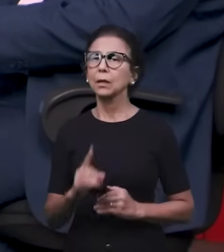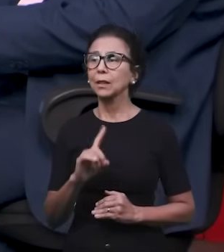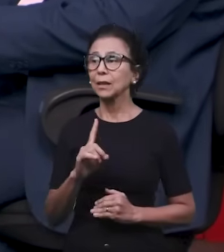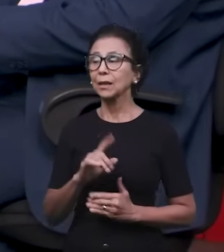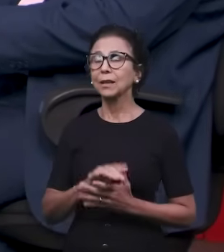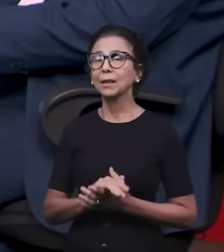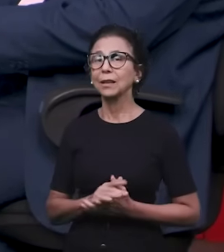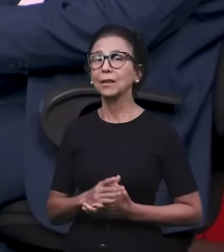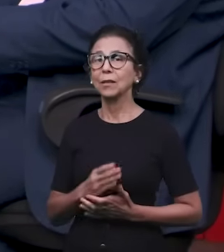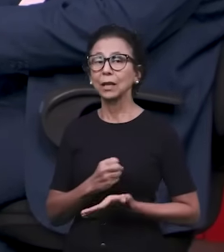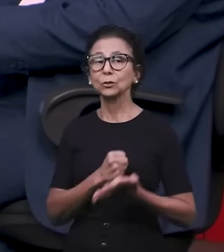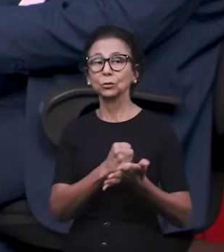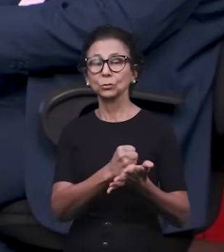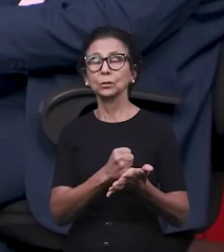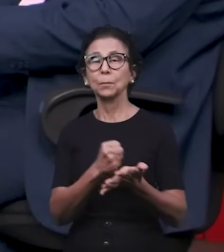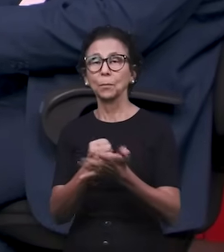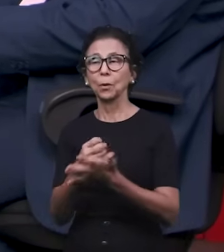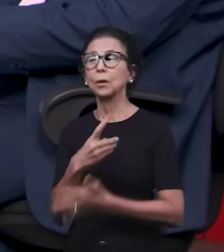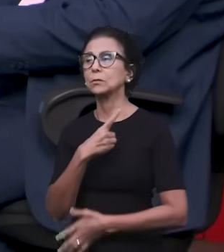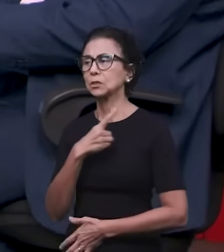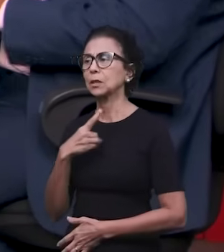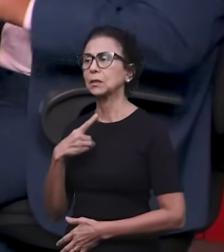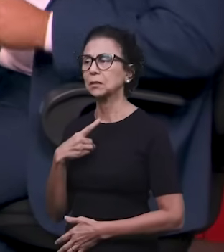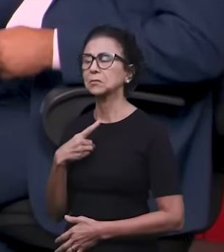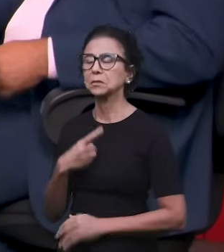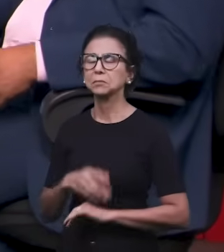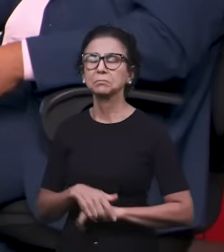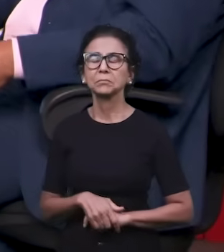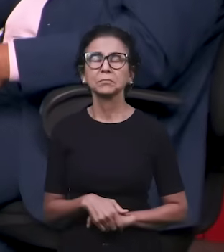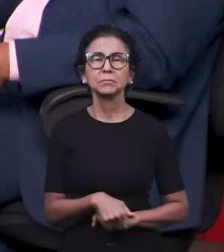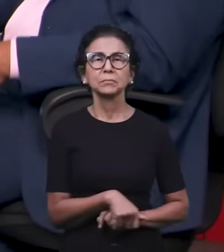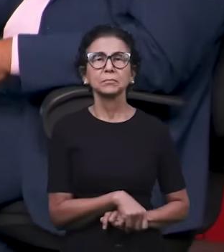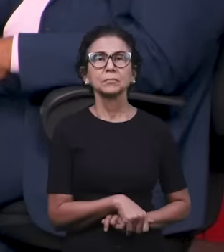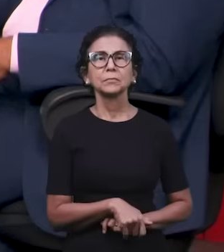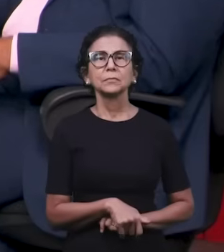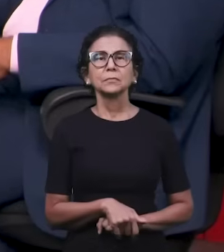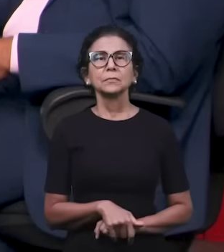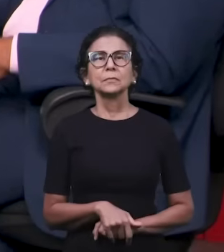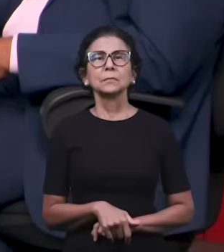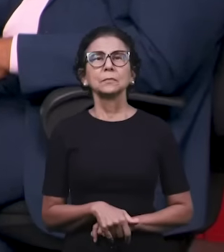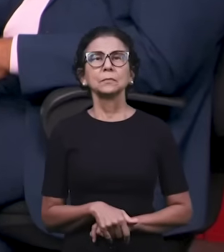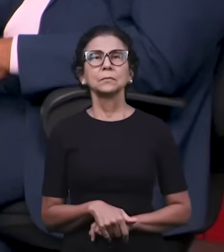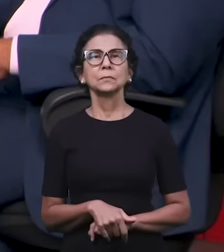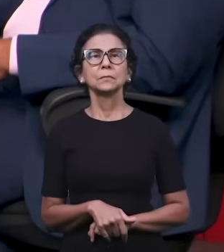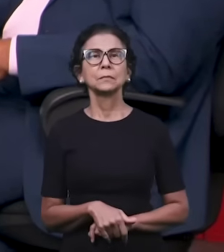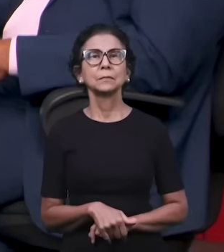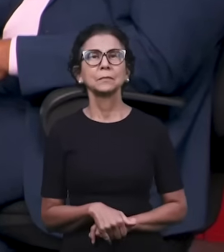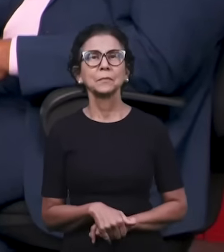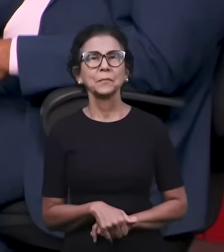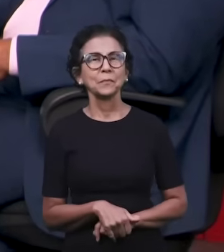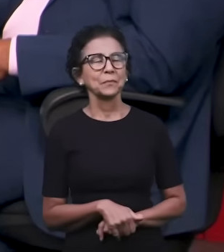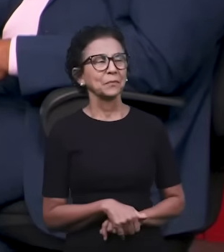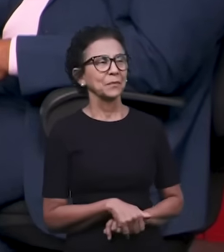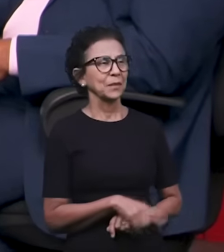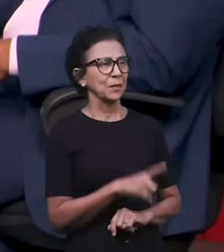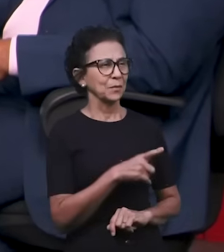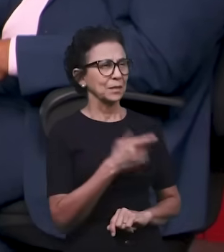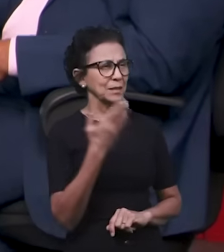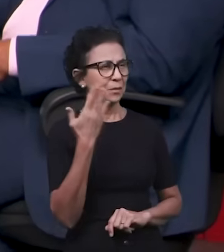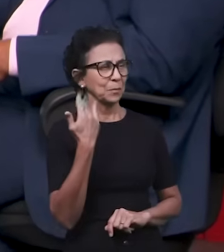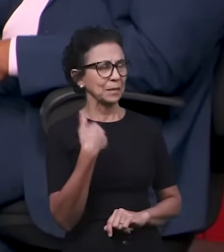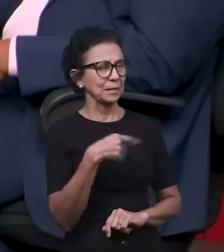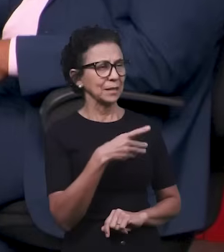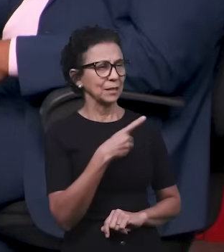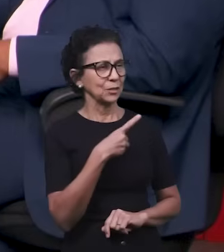um colaborador do pastor. Eu até gostaria de um comentário seu, lembrando do seu tempo de diácono ainda,